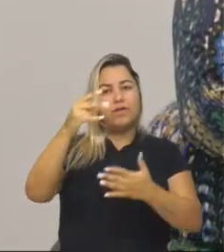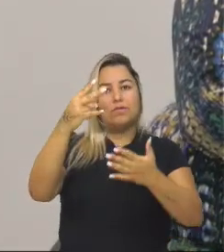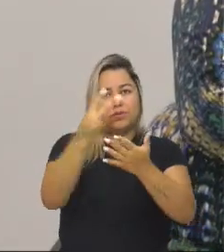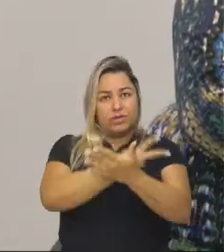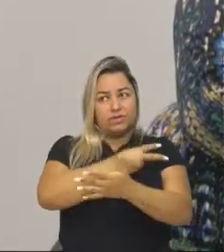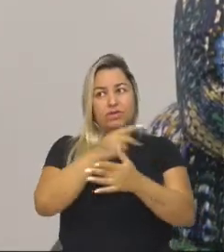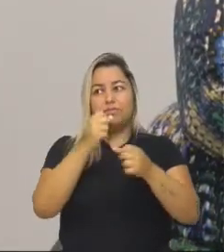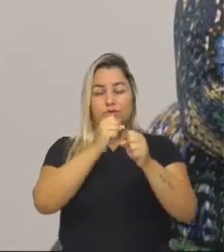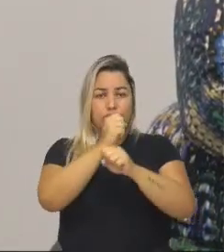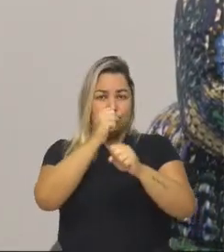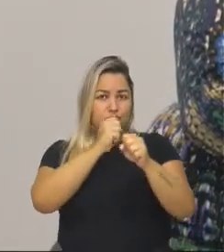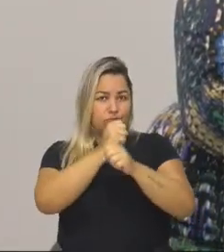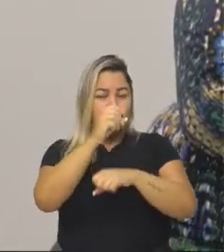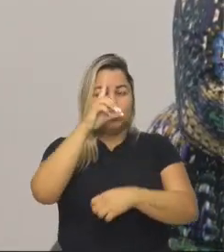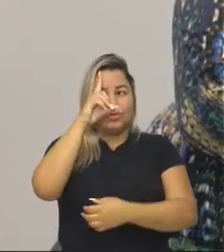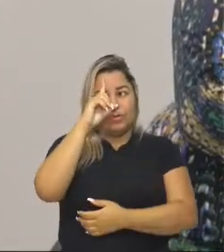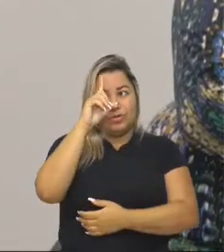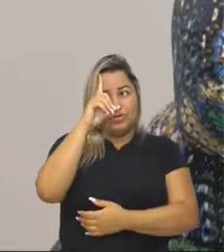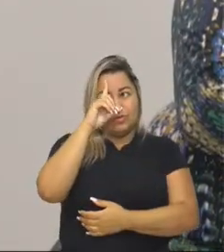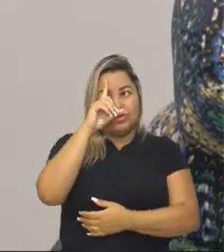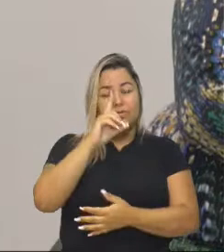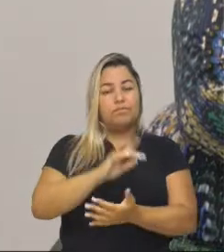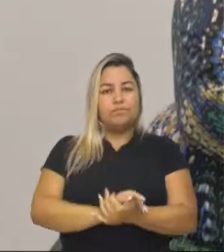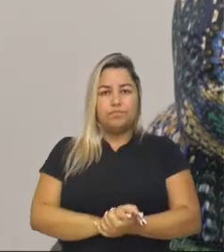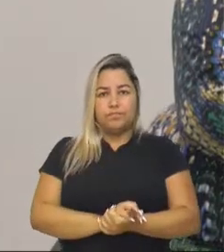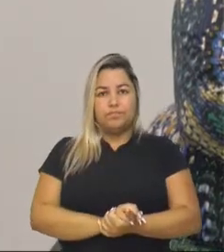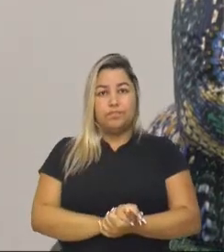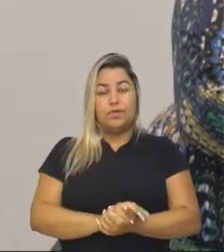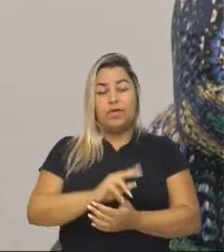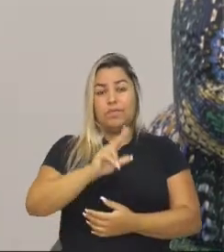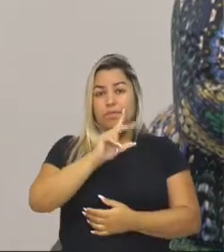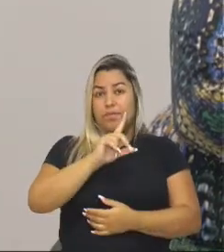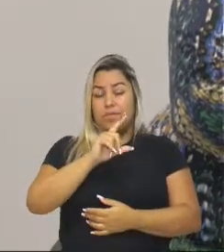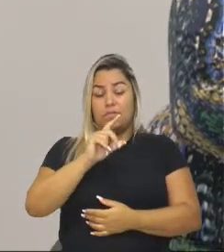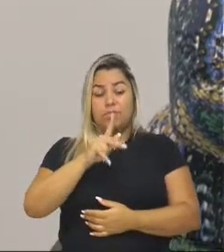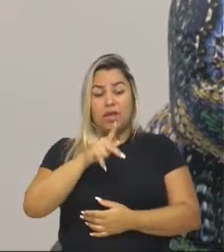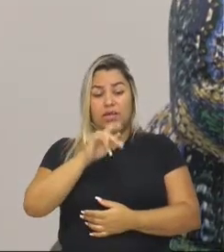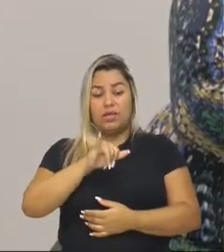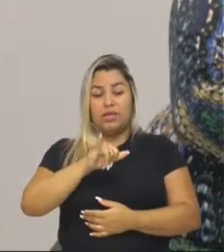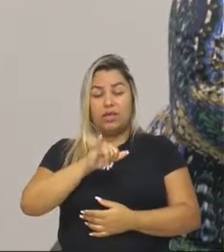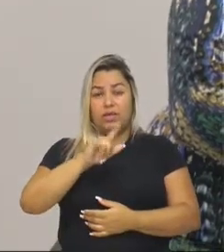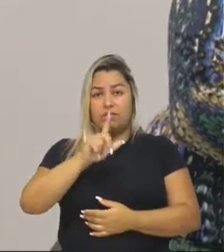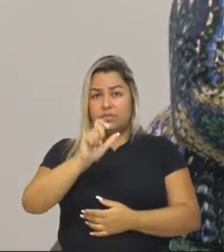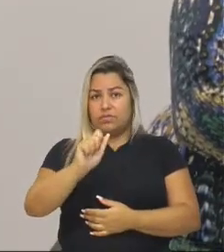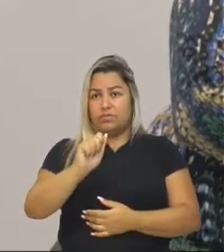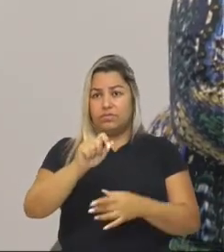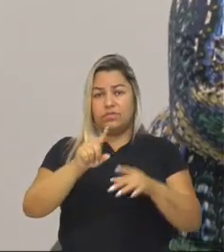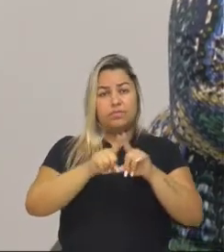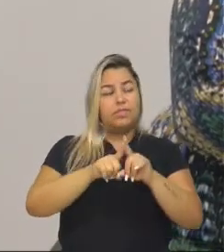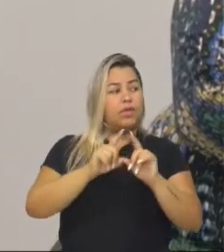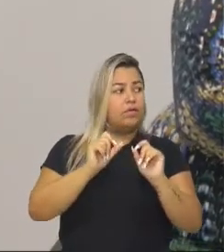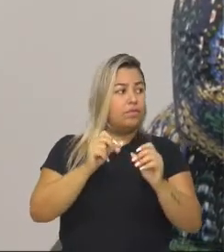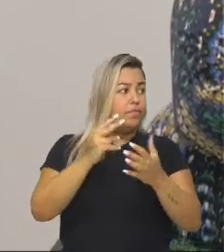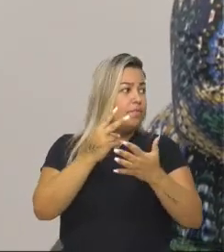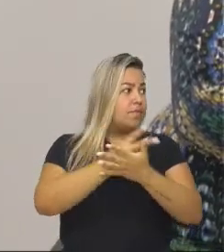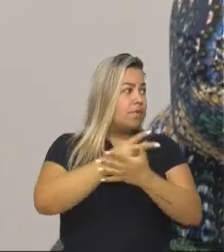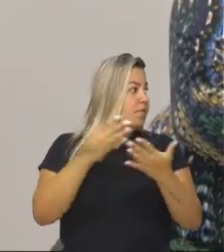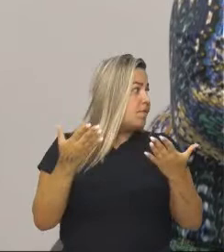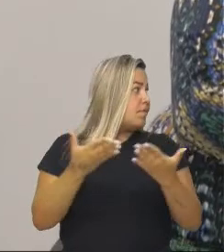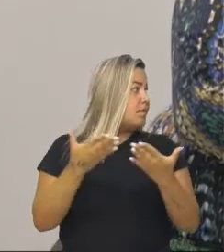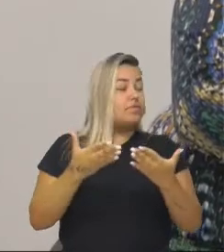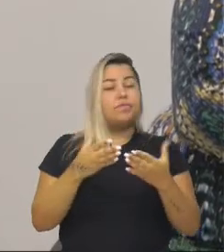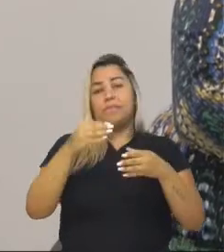ainda está aqui construindo ele dia a dia, tem uma frase da Keila, que a Sara adora repetir, que sempre me fica, que me veio agora, de que, diante